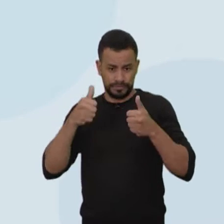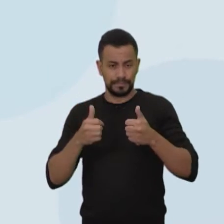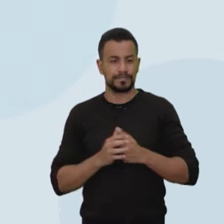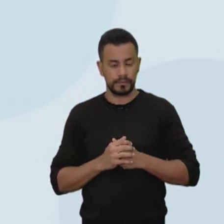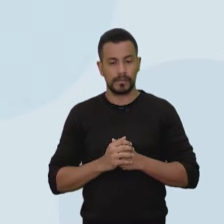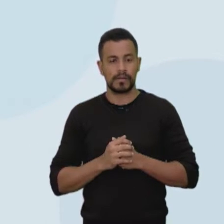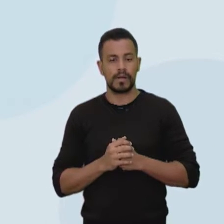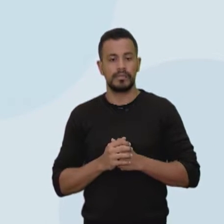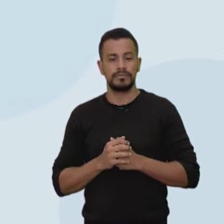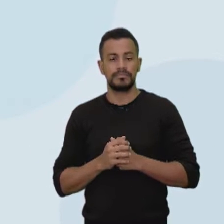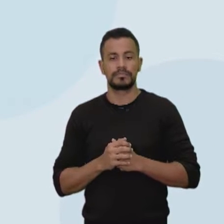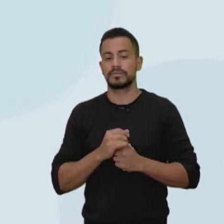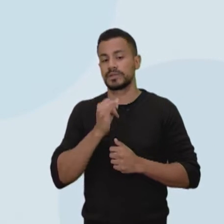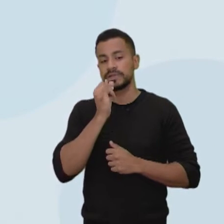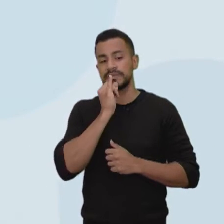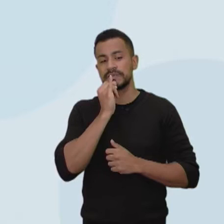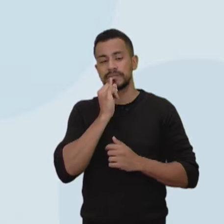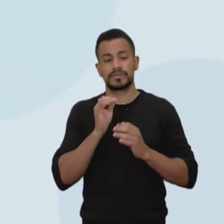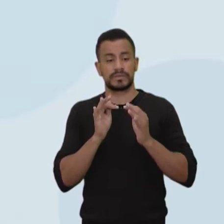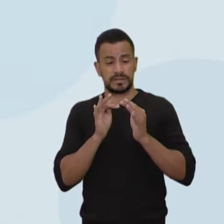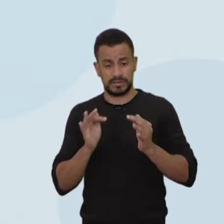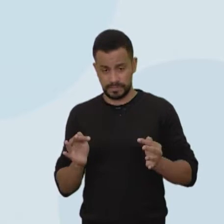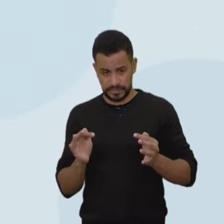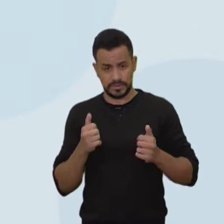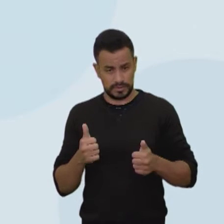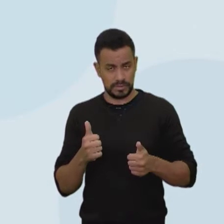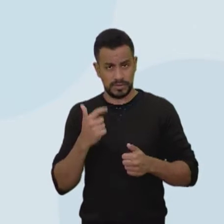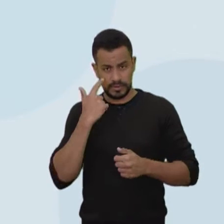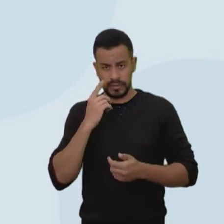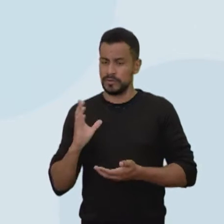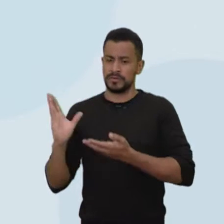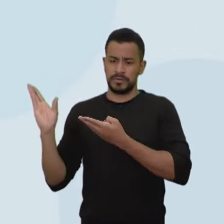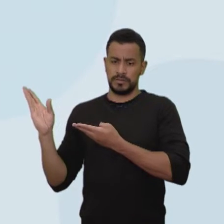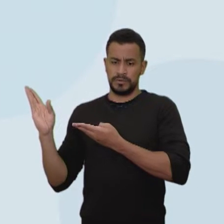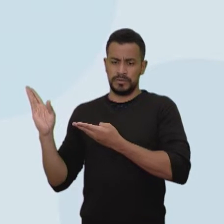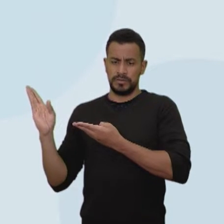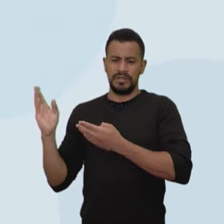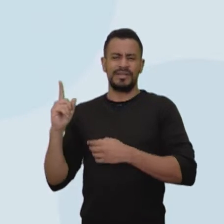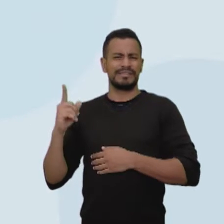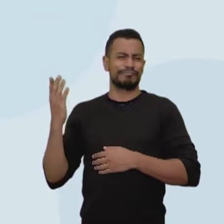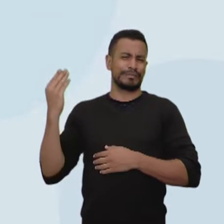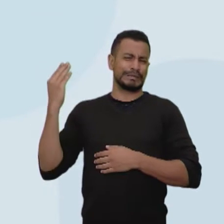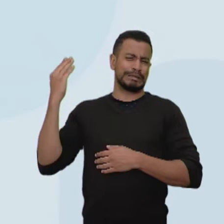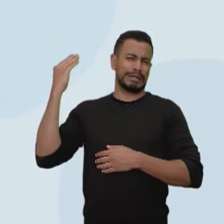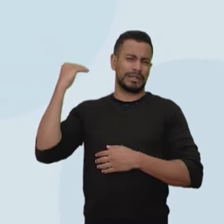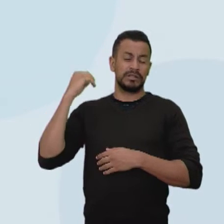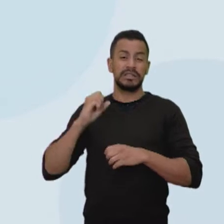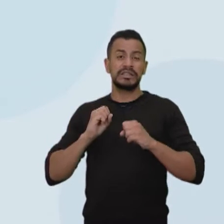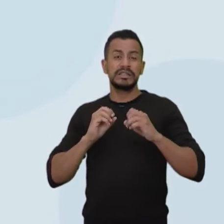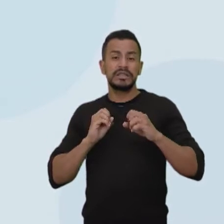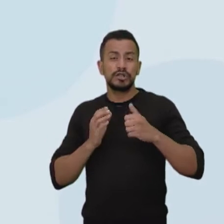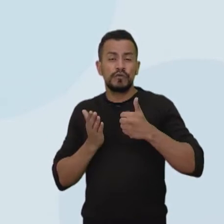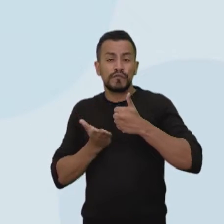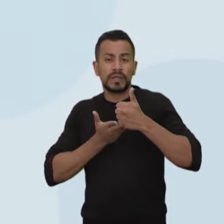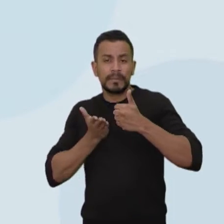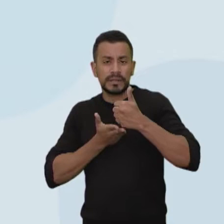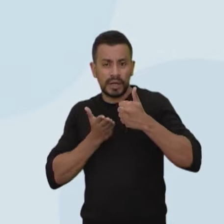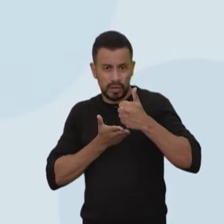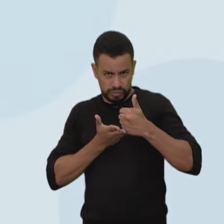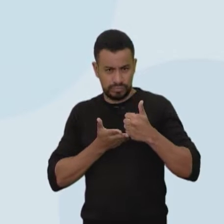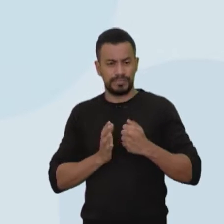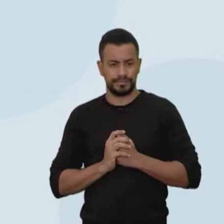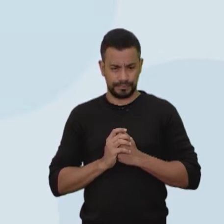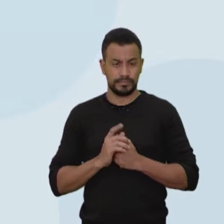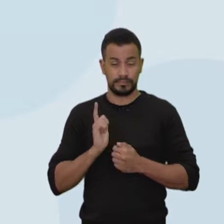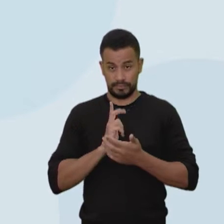simples aqui. Vai voltar lá, ó, tô voltando, lá para o ensino fundamental. Tem um desenho,